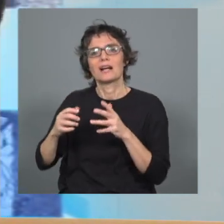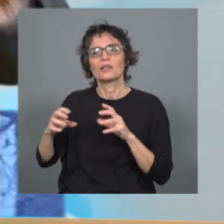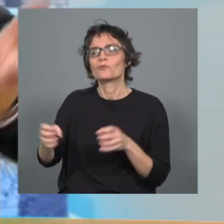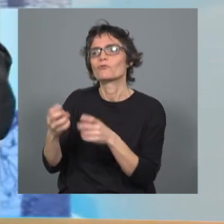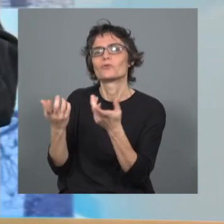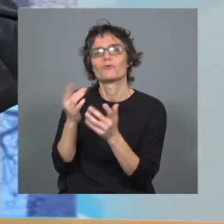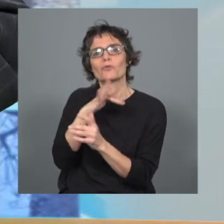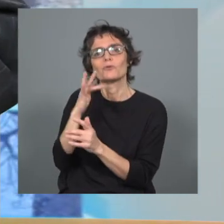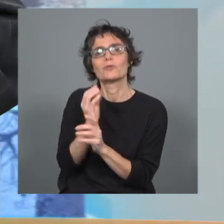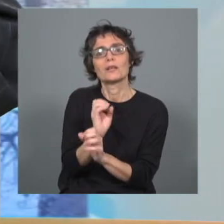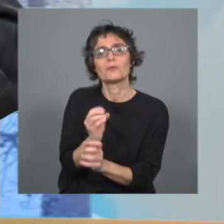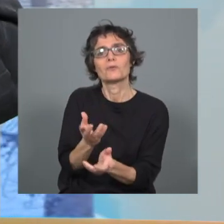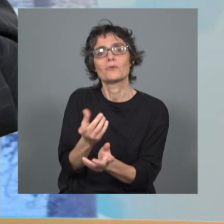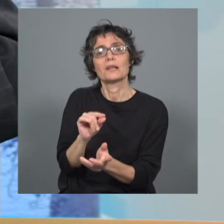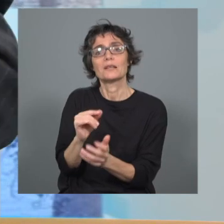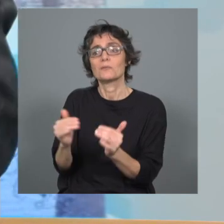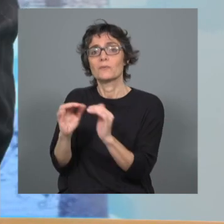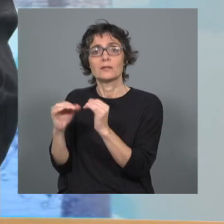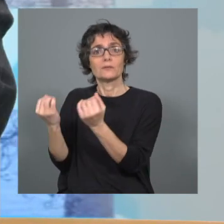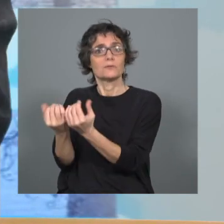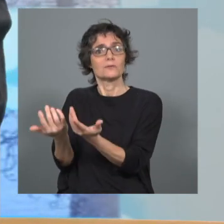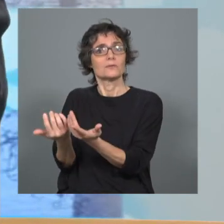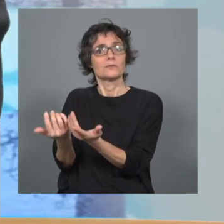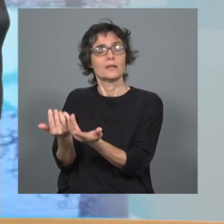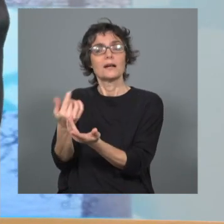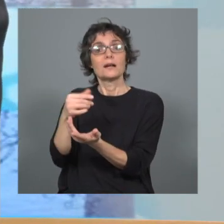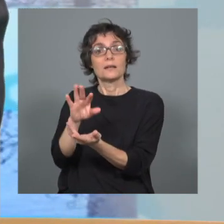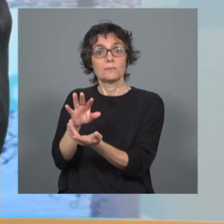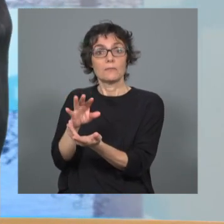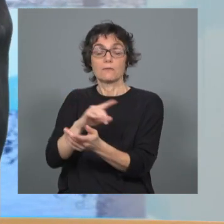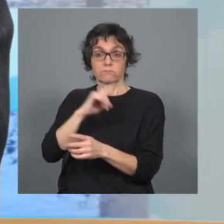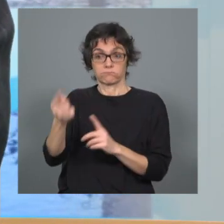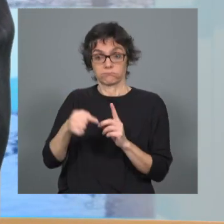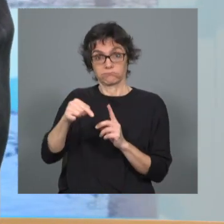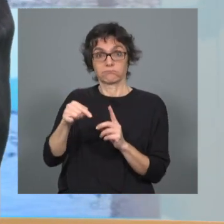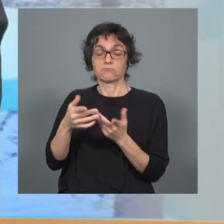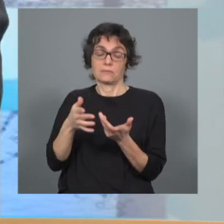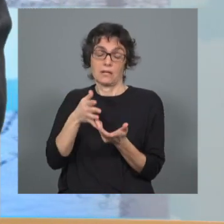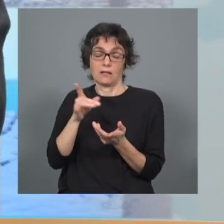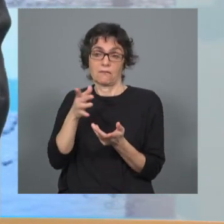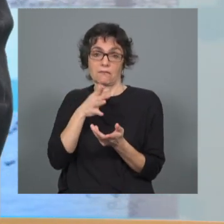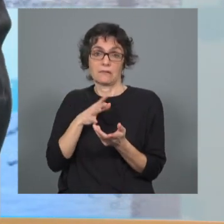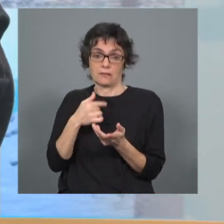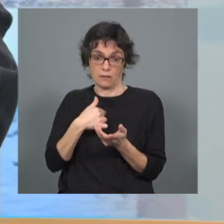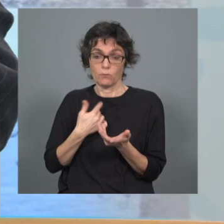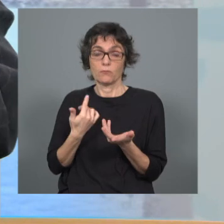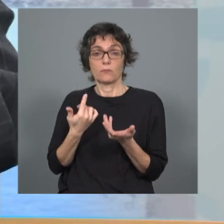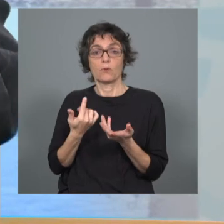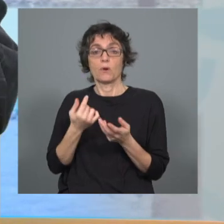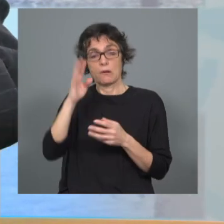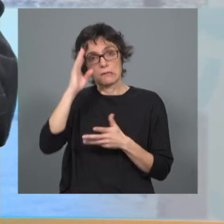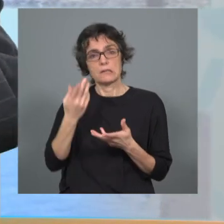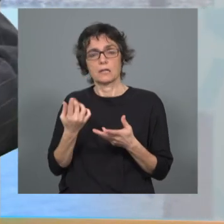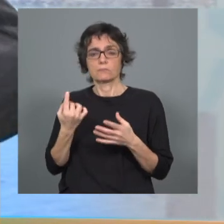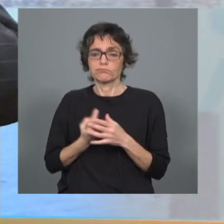partilhar na expressão social. Portanto, mas este ano dizia, mesmo com o confinamento, eu vou procurar,